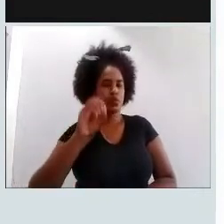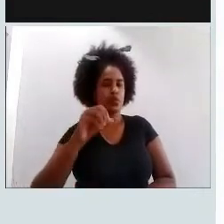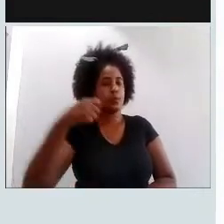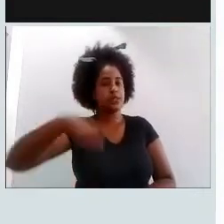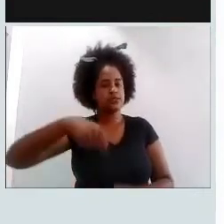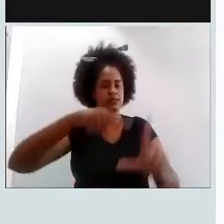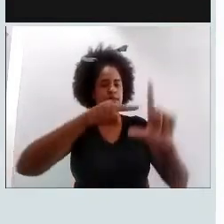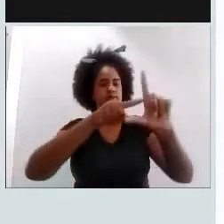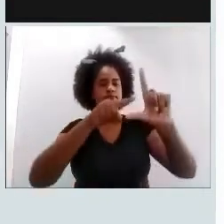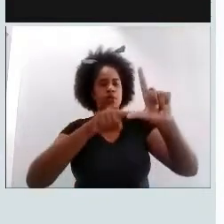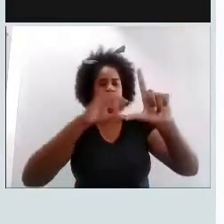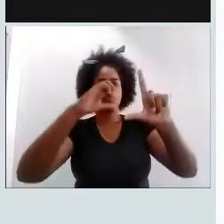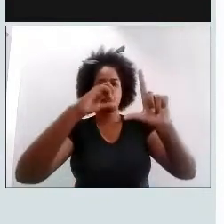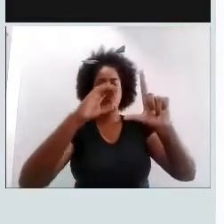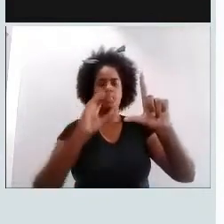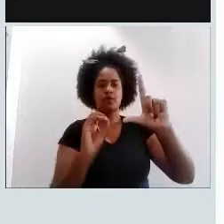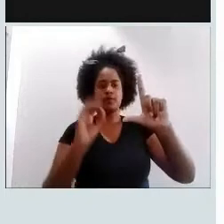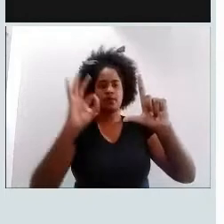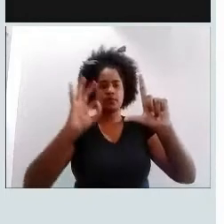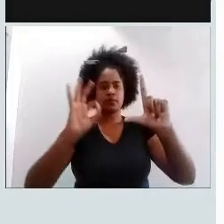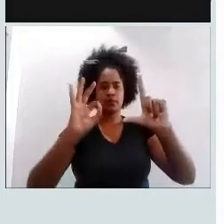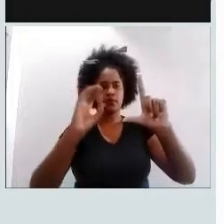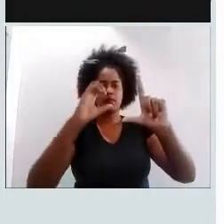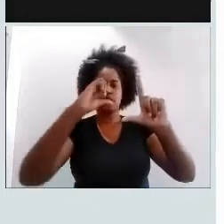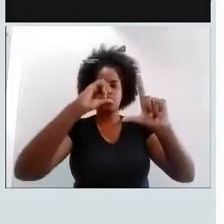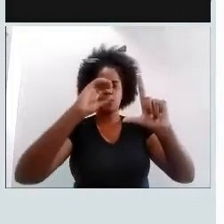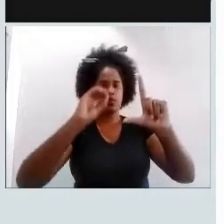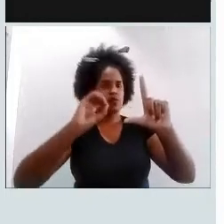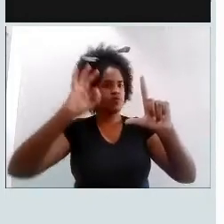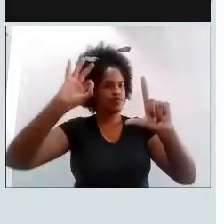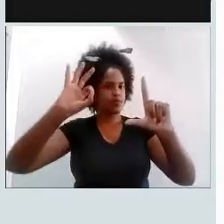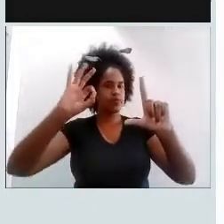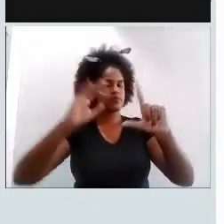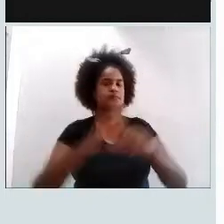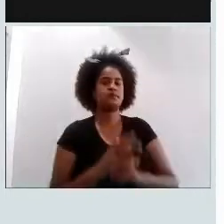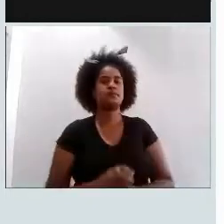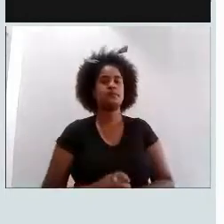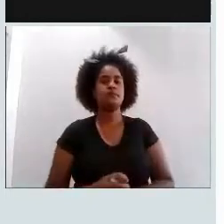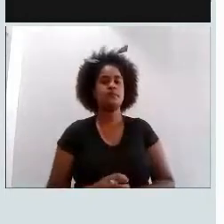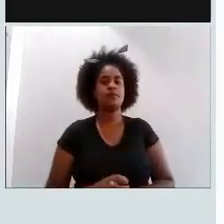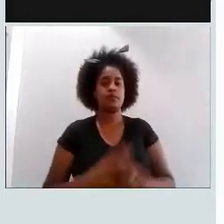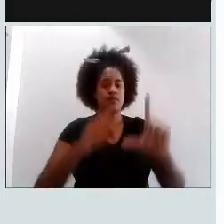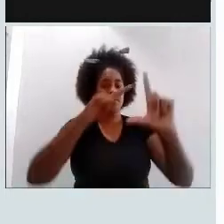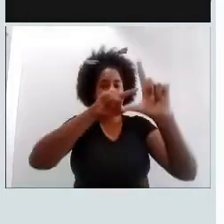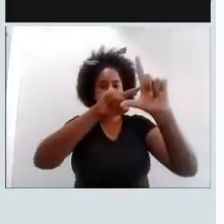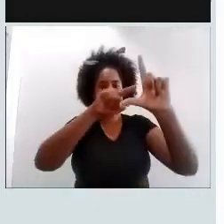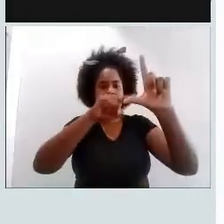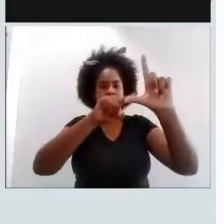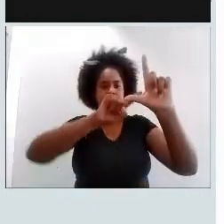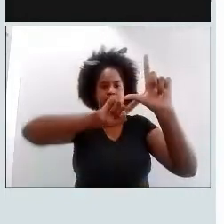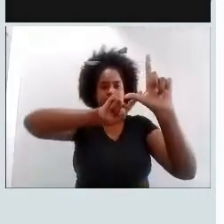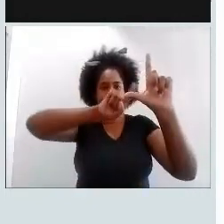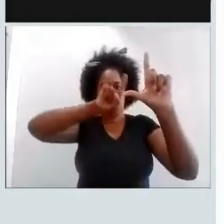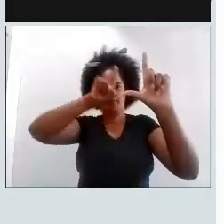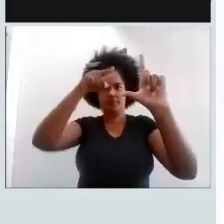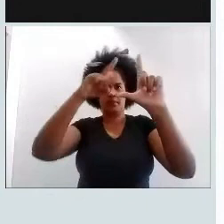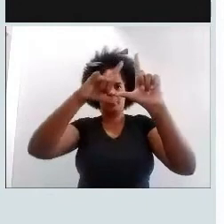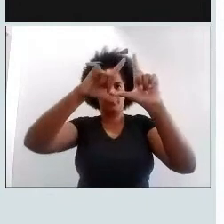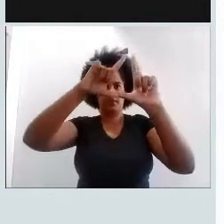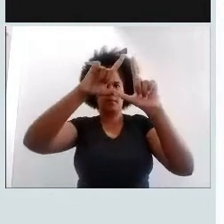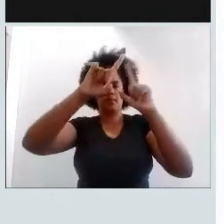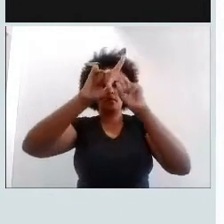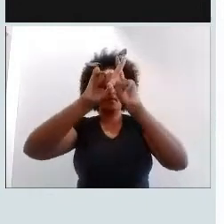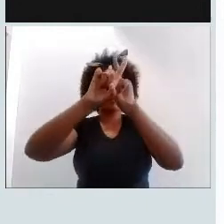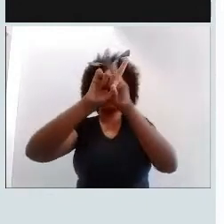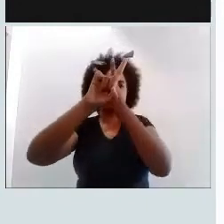para vocês anteriormente. O lado oposto ao ângulo de 90 graus se chama A e os demais se